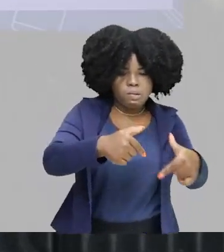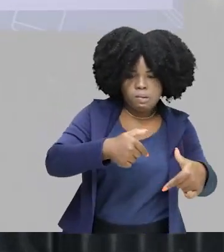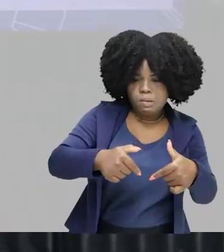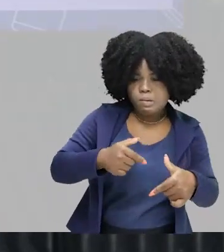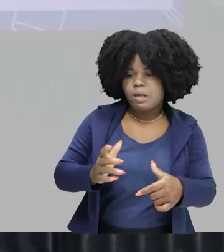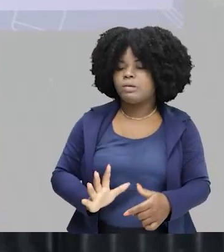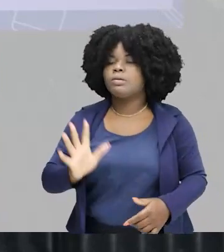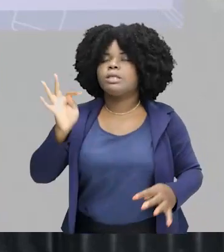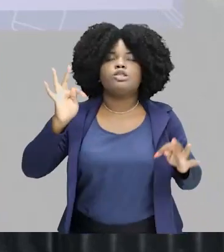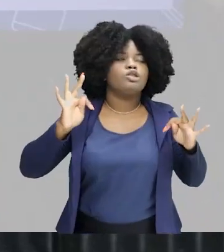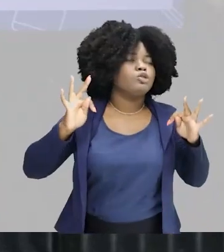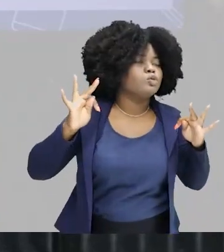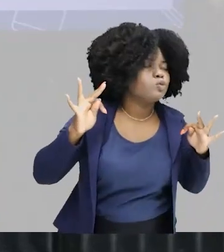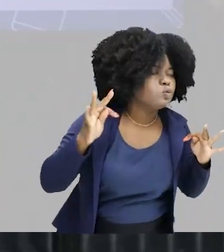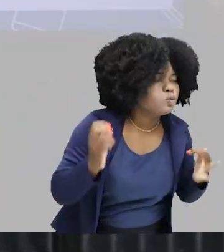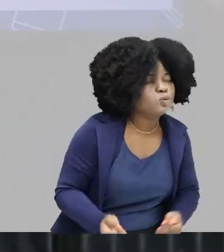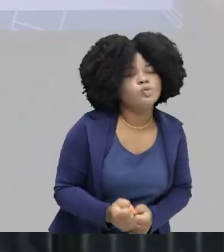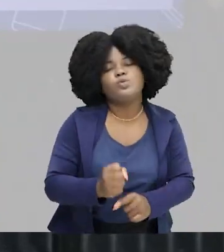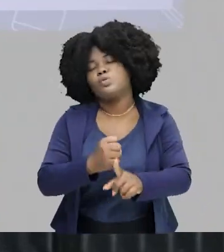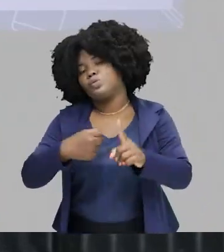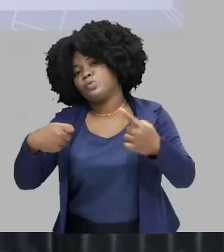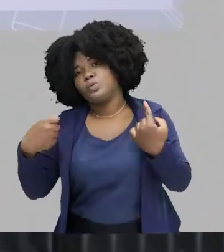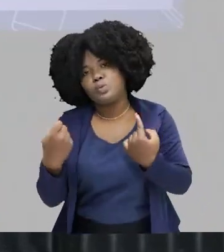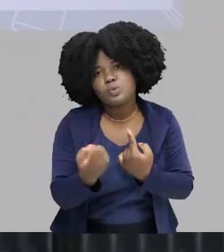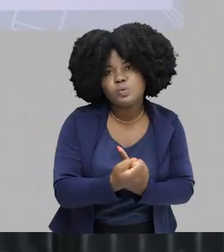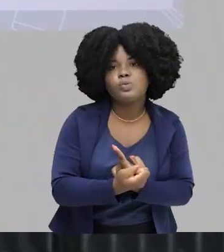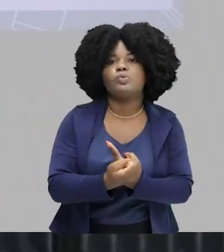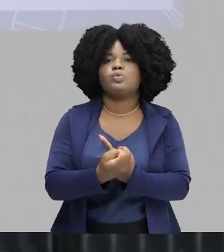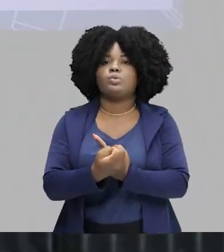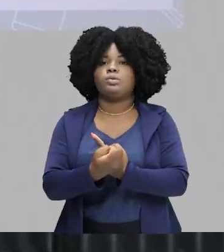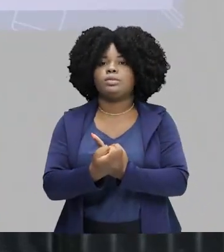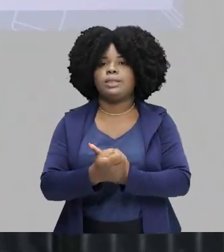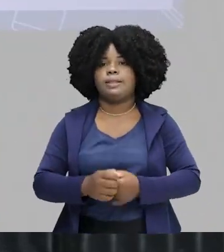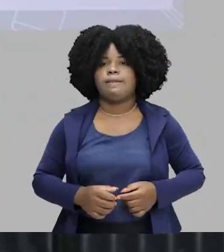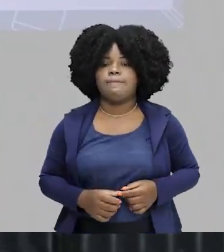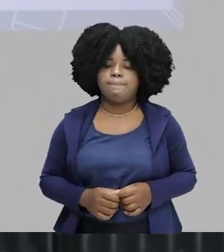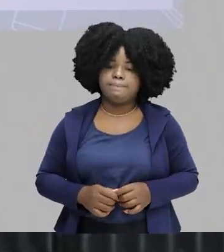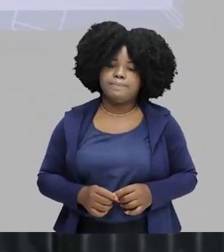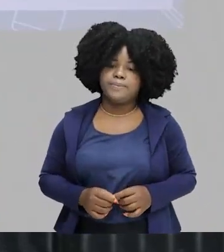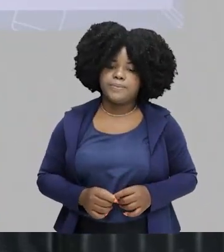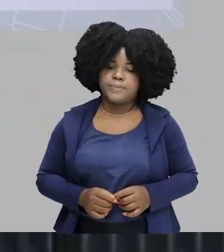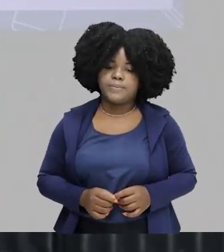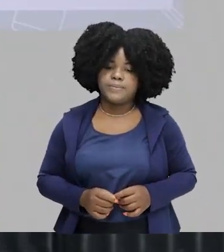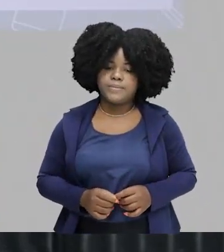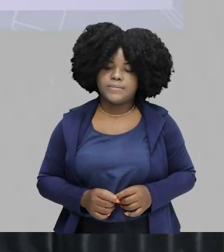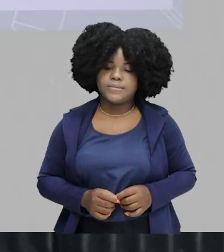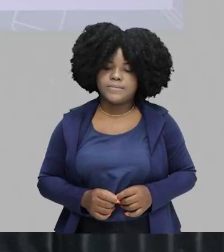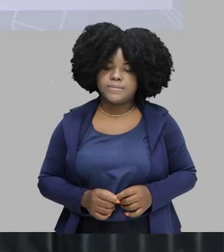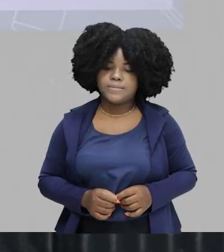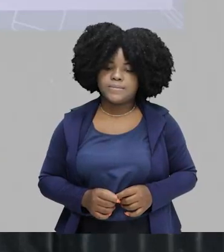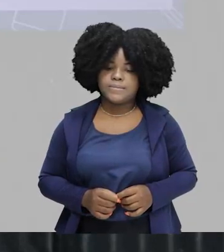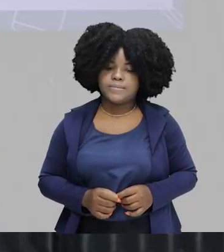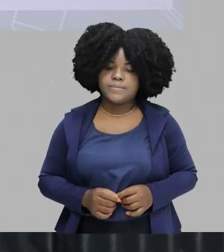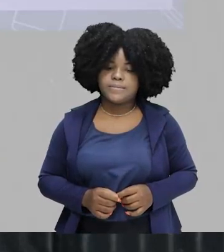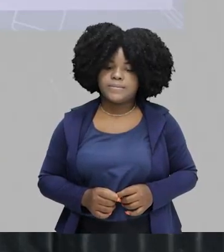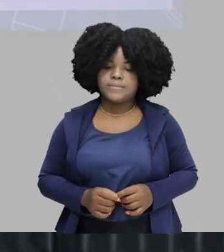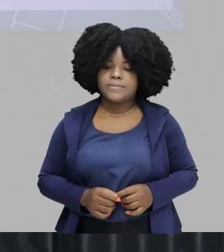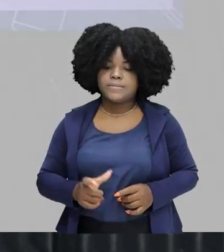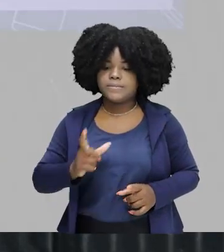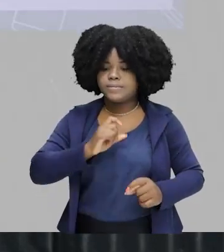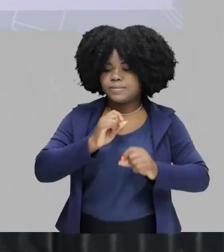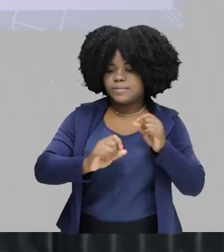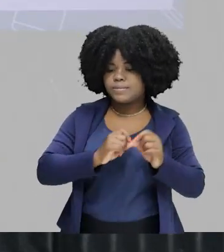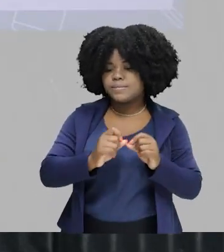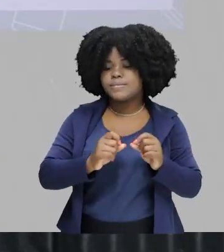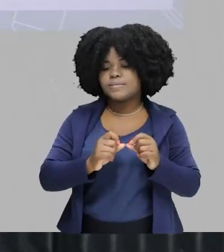em todas as sociedades complexas, sem exceção, tá? Todas elas. Quando o suprimento